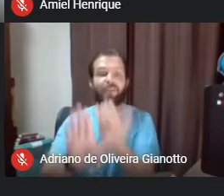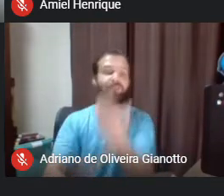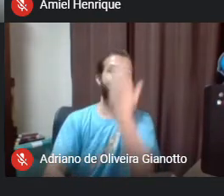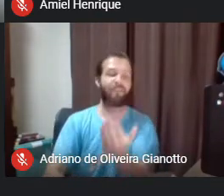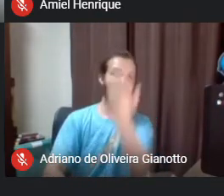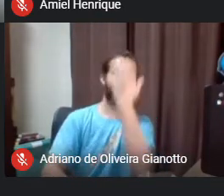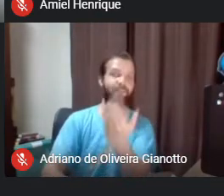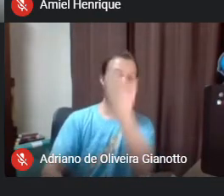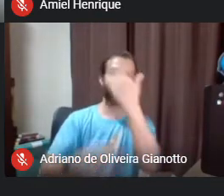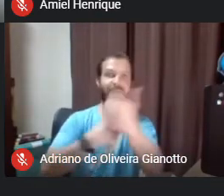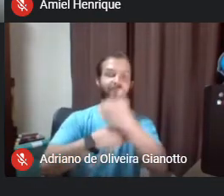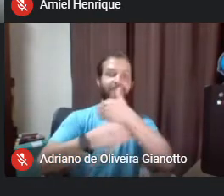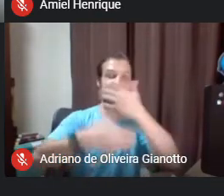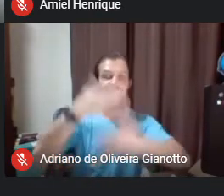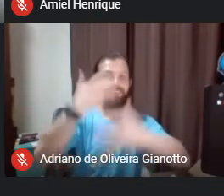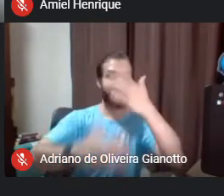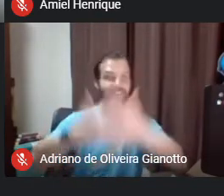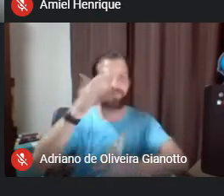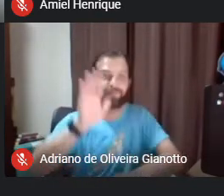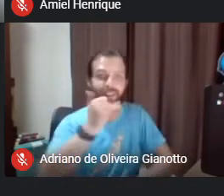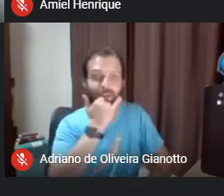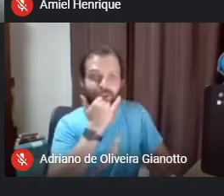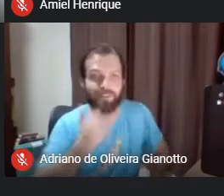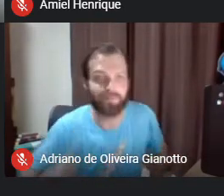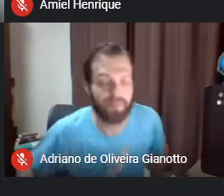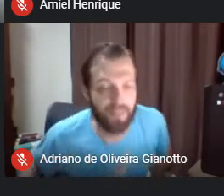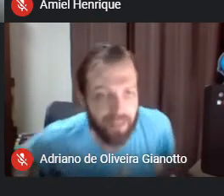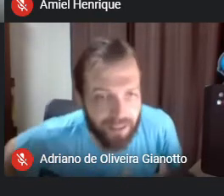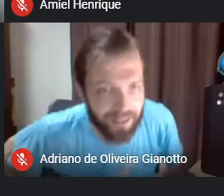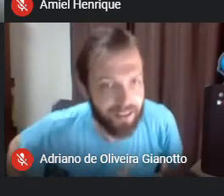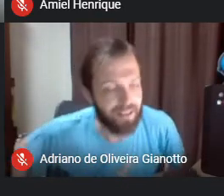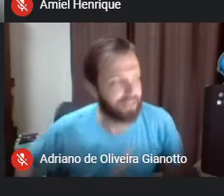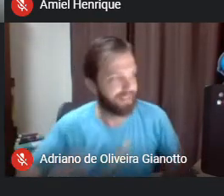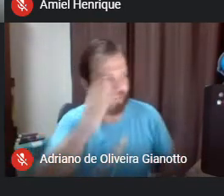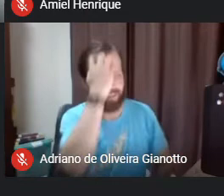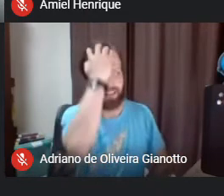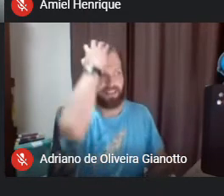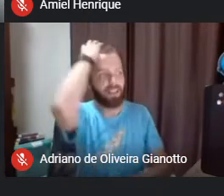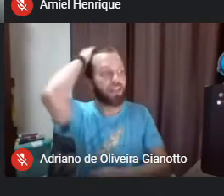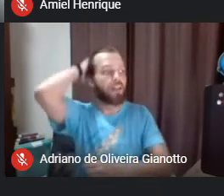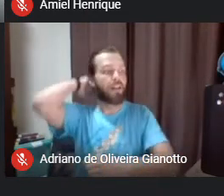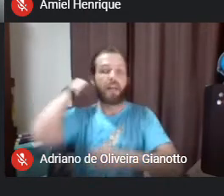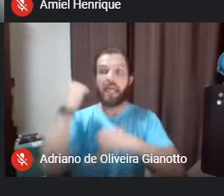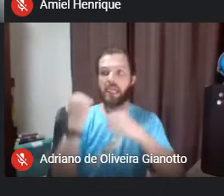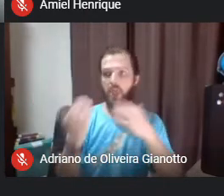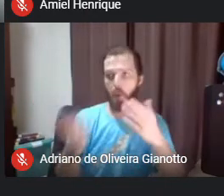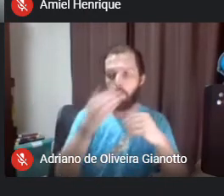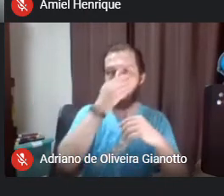Ah, tem um monte de gente entrando na sala, assim, me atrapalha um pouco, desculpe.